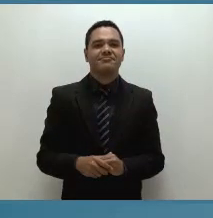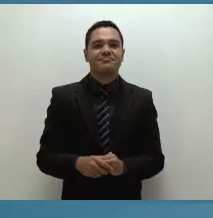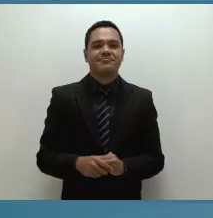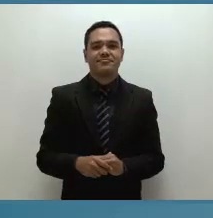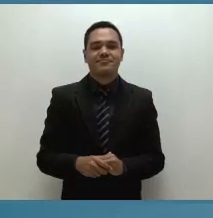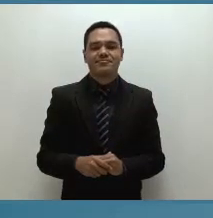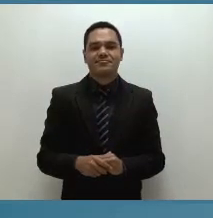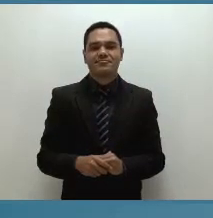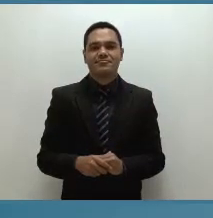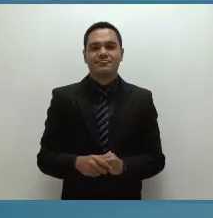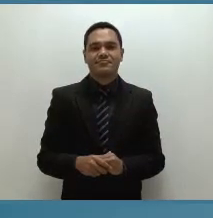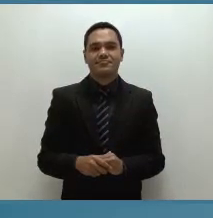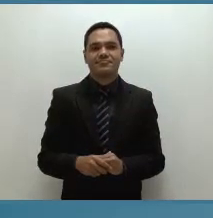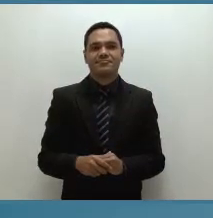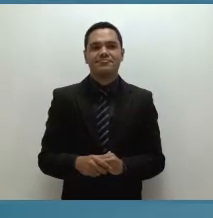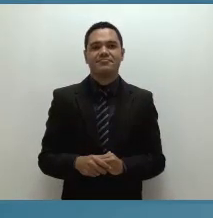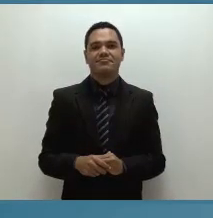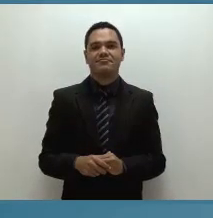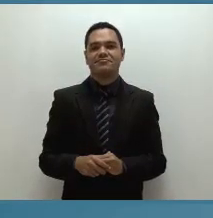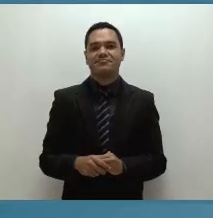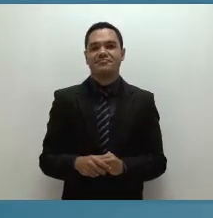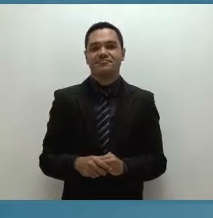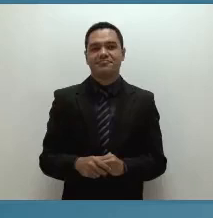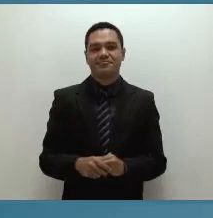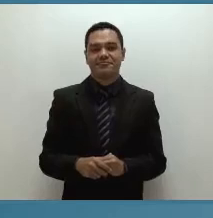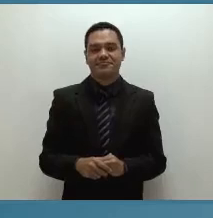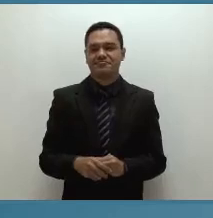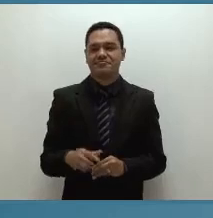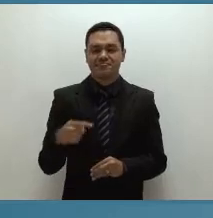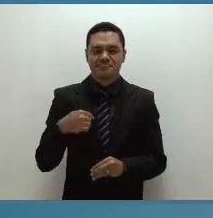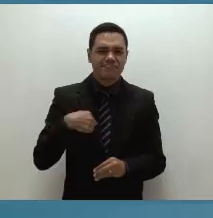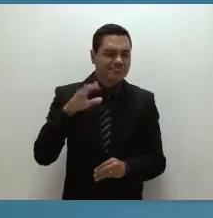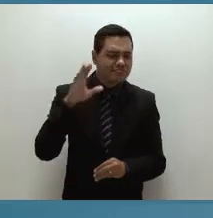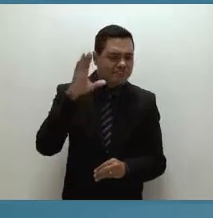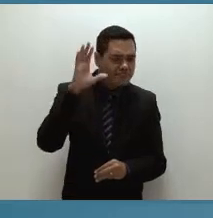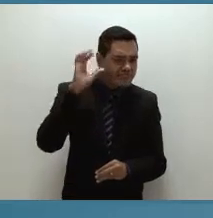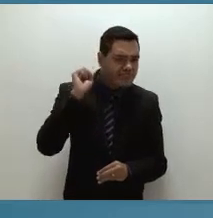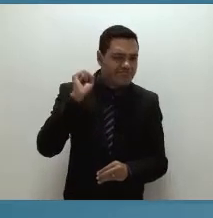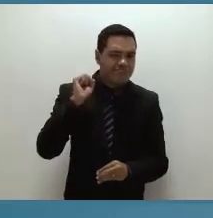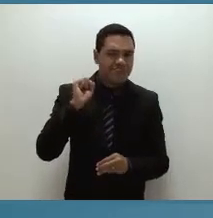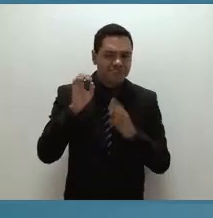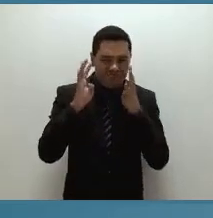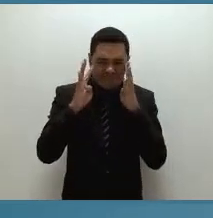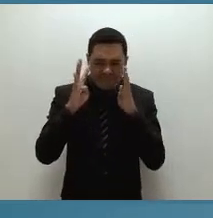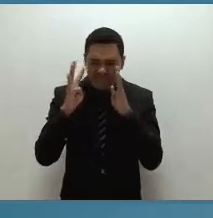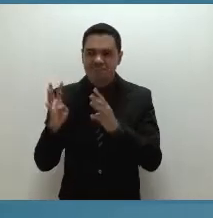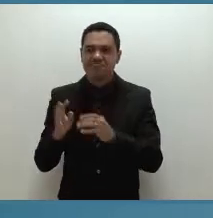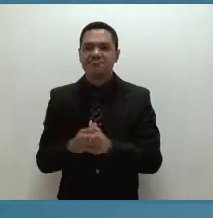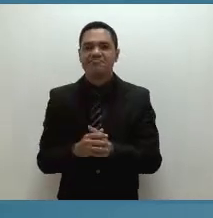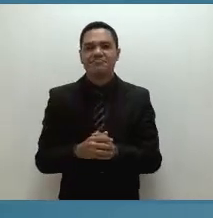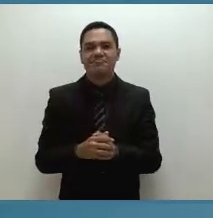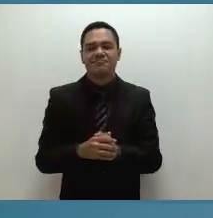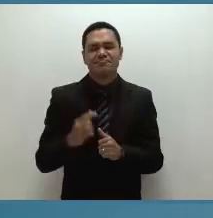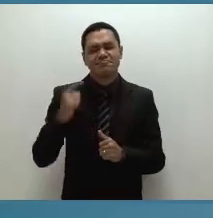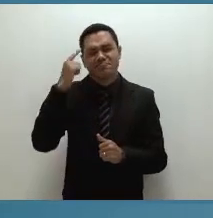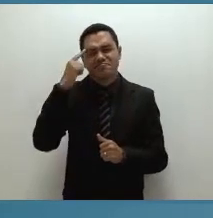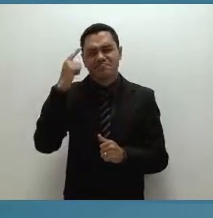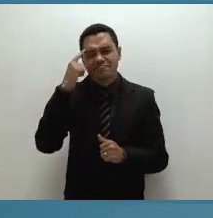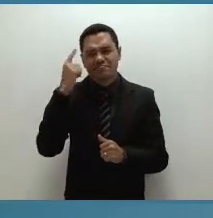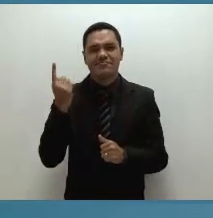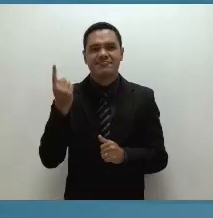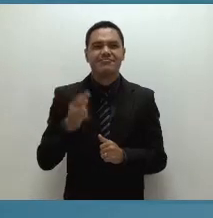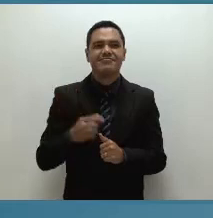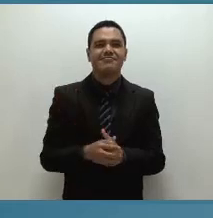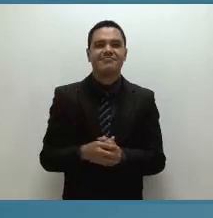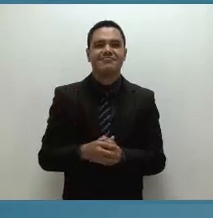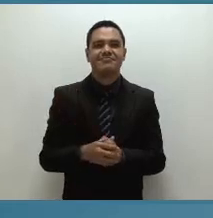Então, receba, eu estava ouvindo as palavras de Vossa Excelência e pensei, sabe,